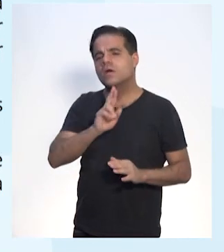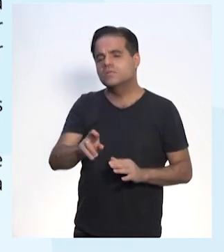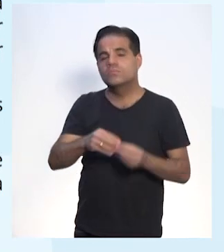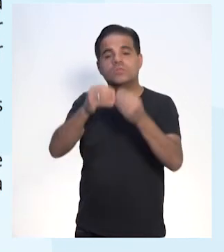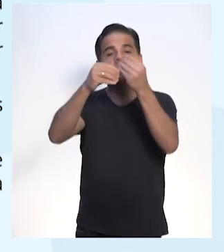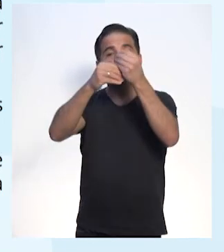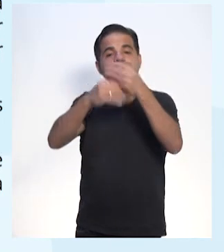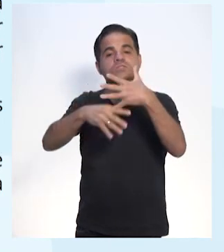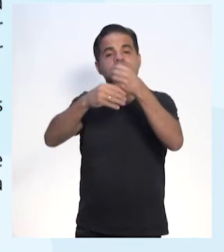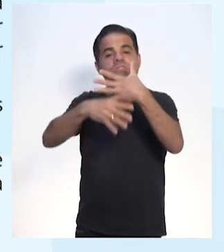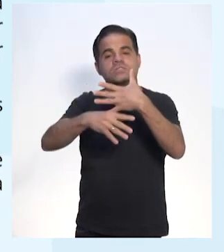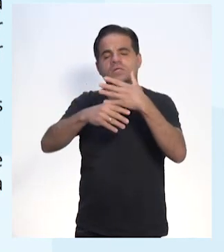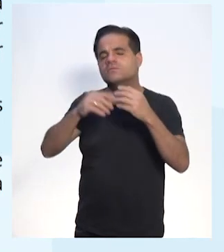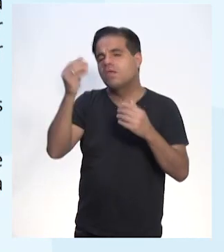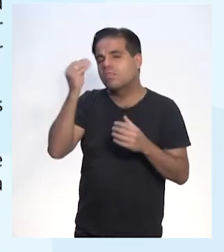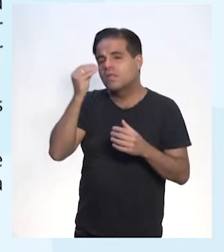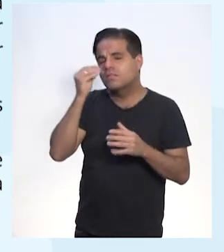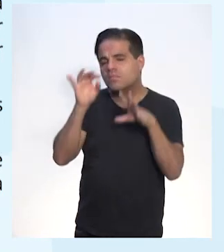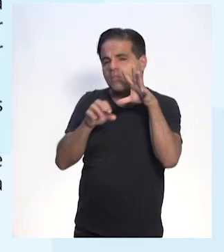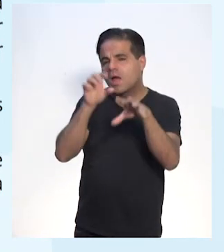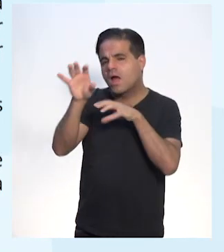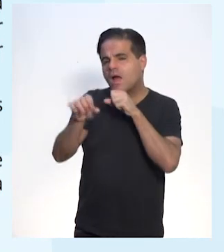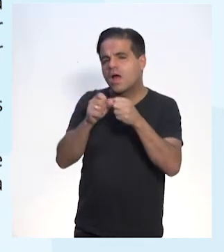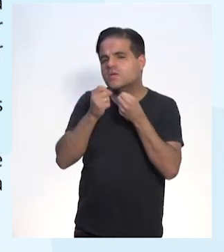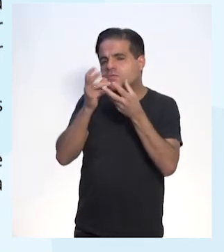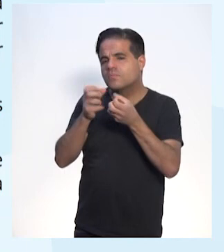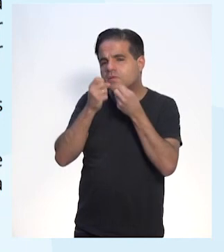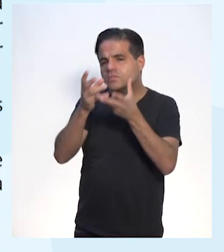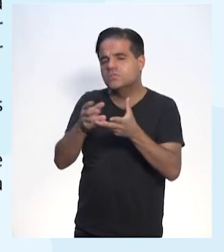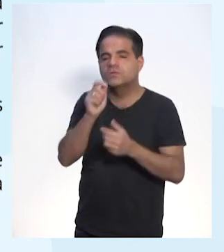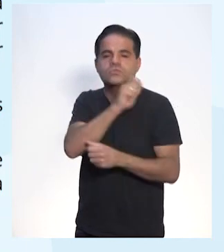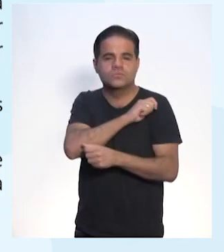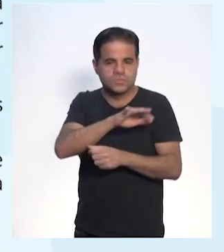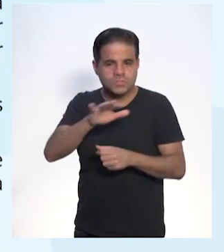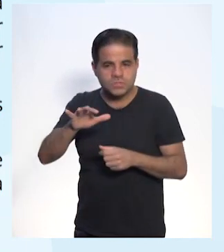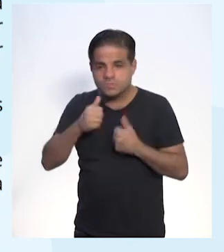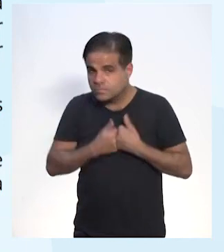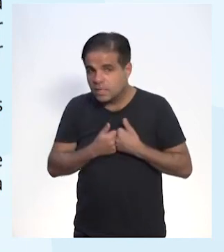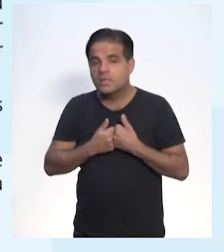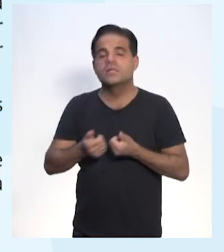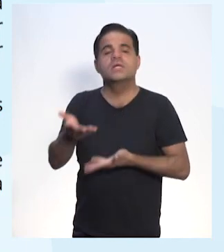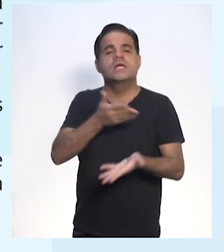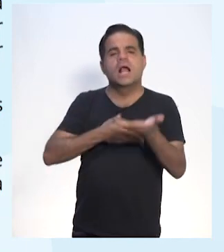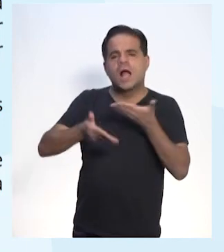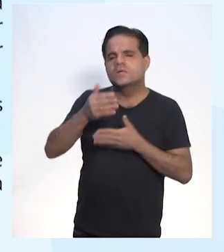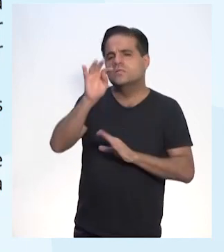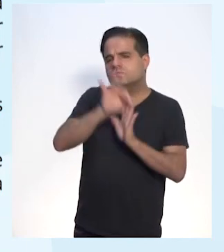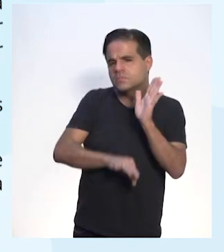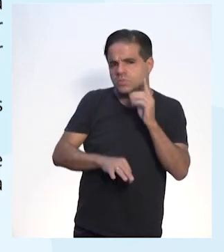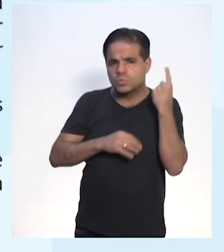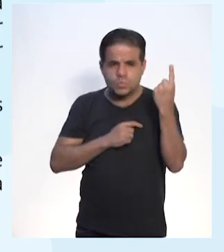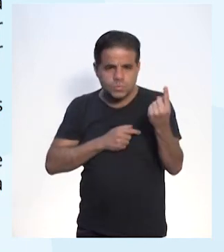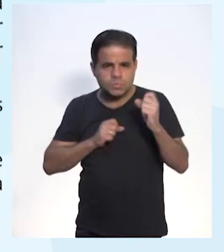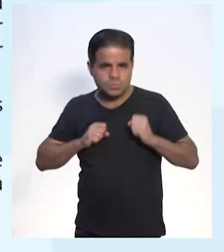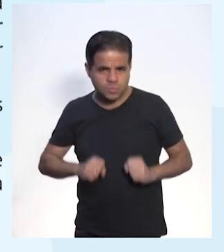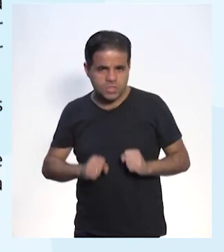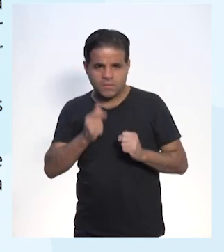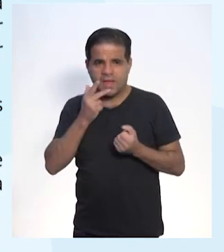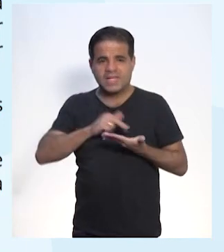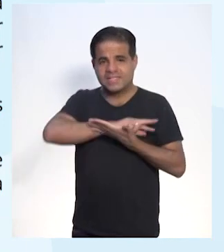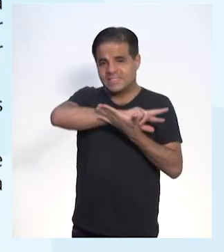e ele sabia disso e gostava. Então, temos um texto aí para analisarmos. Aí é o